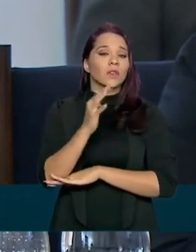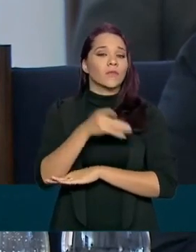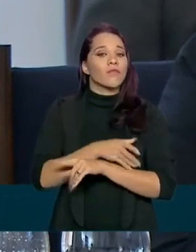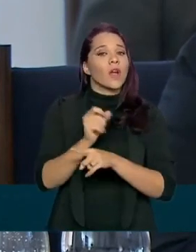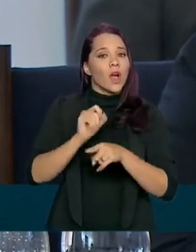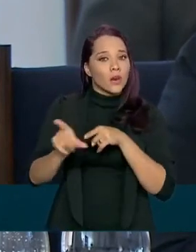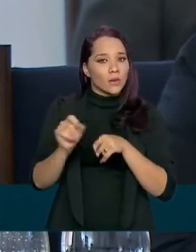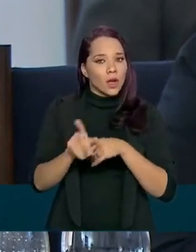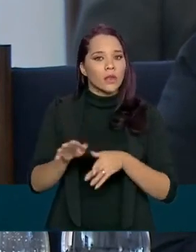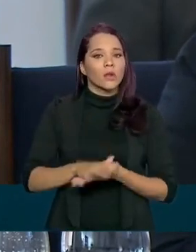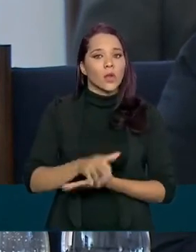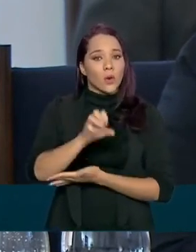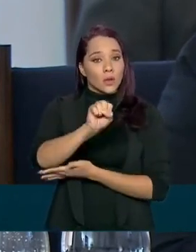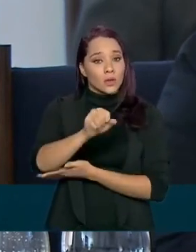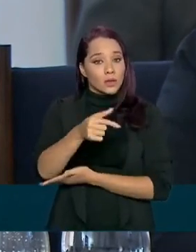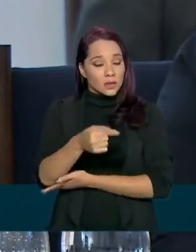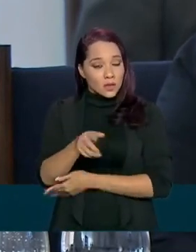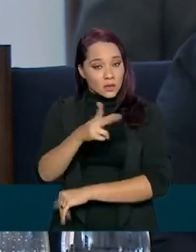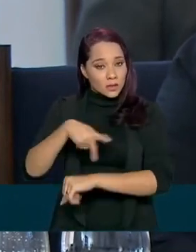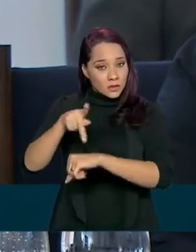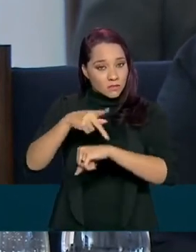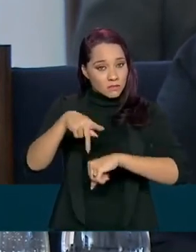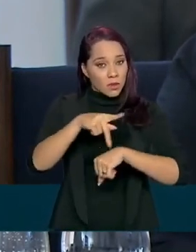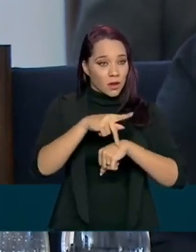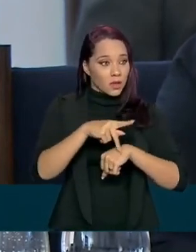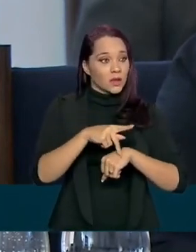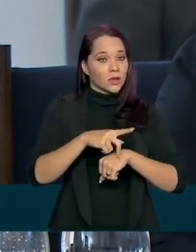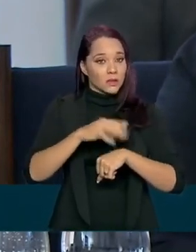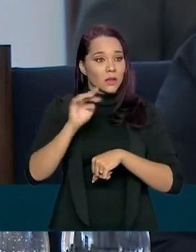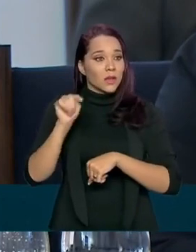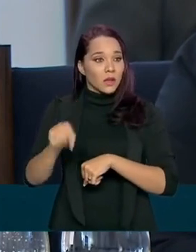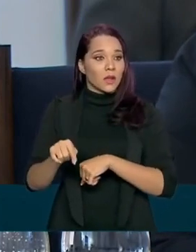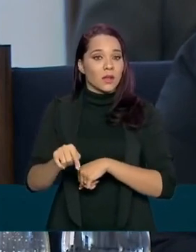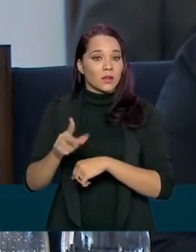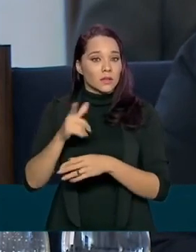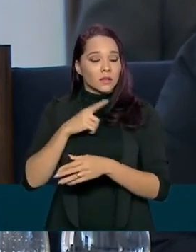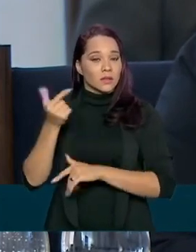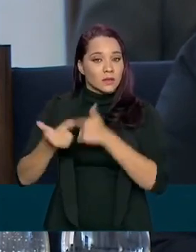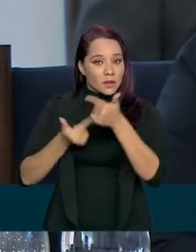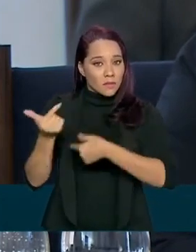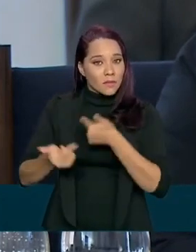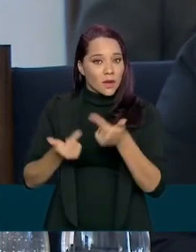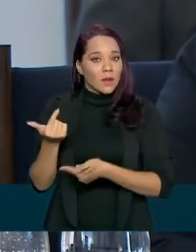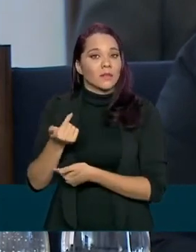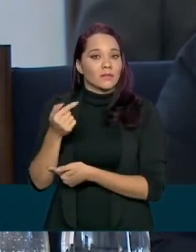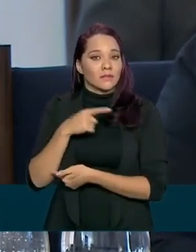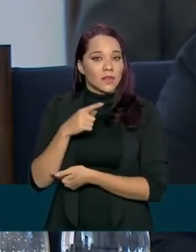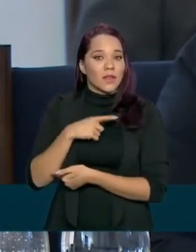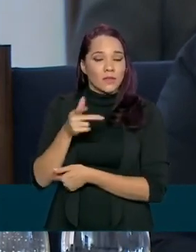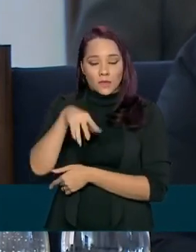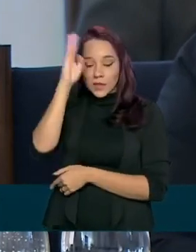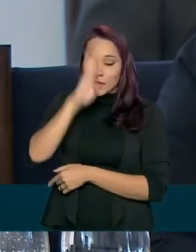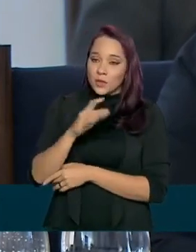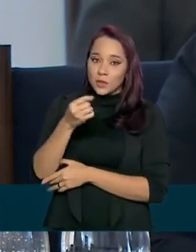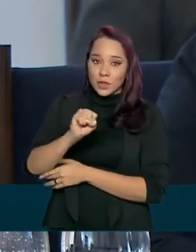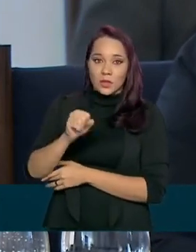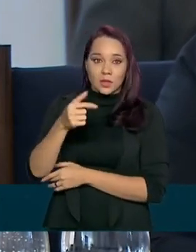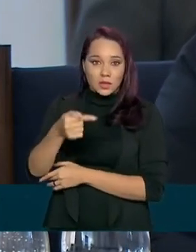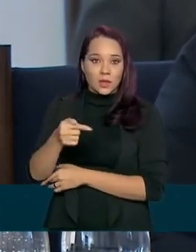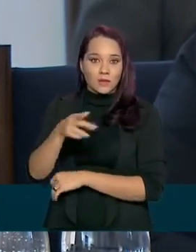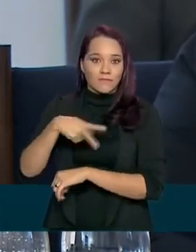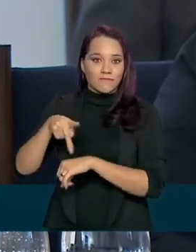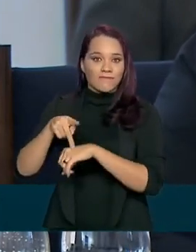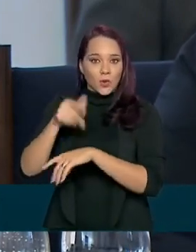itamaraty 87 países fizeram foram objeto dessa operação ou seja torcedor brasileiro de 87 países